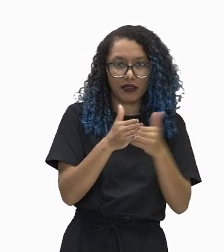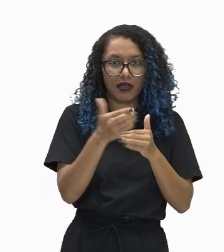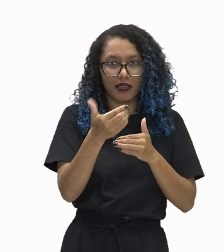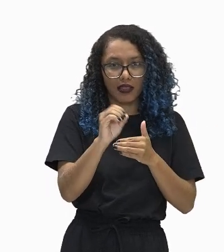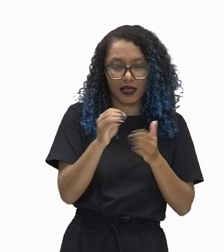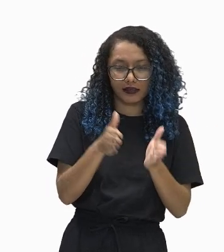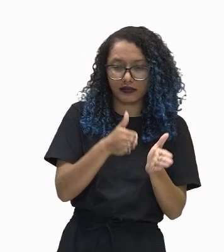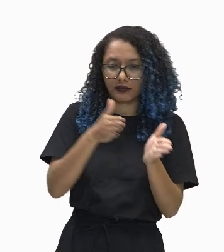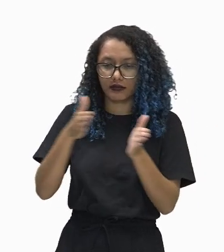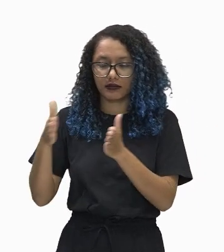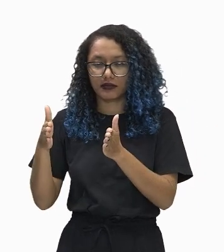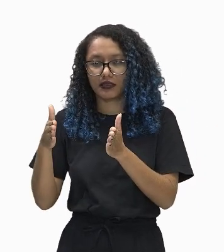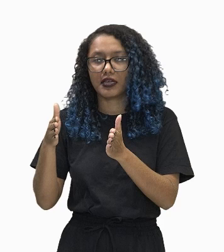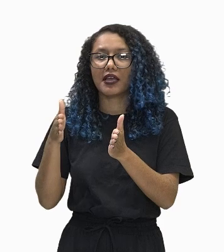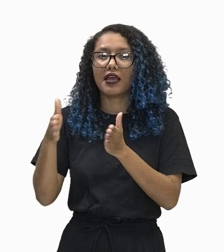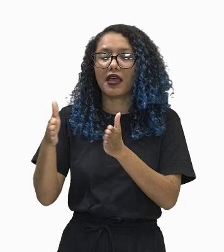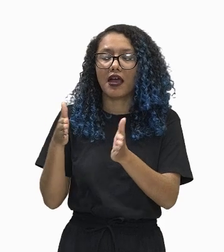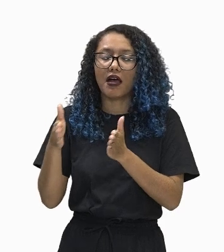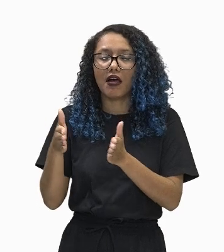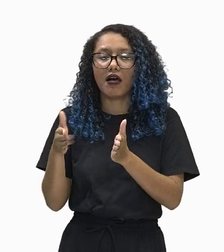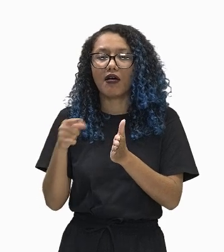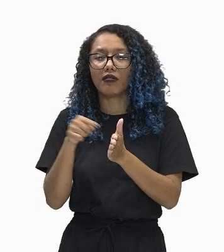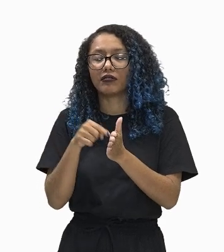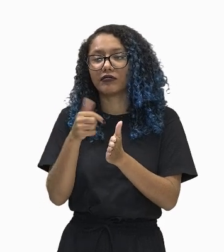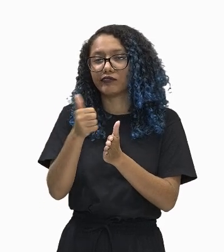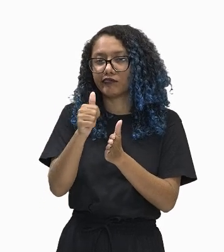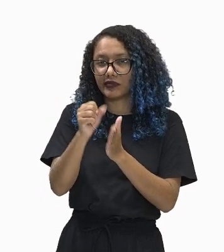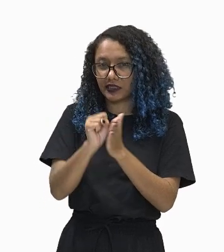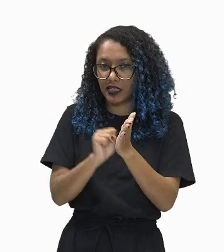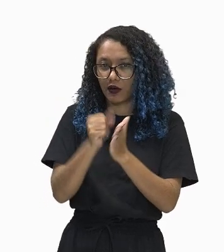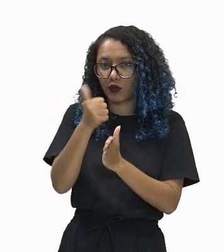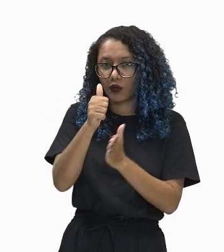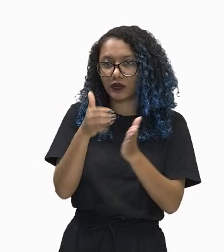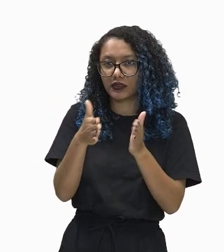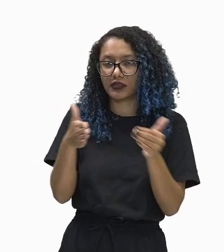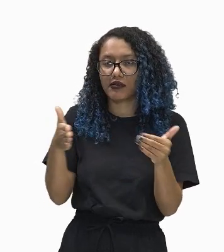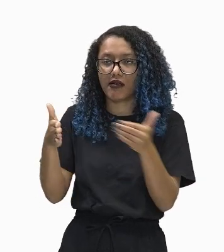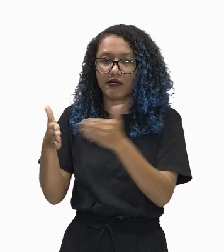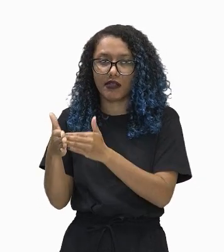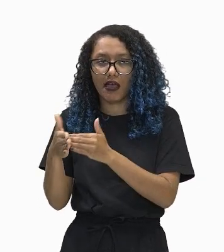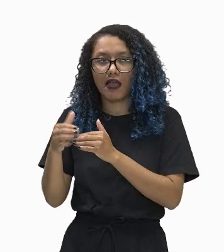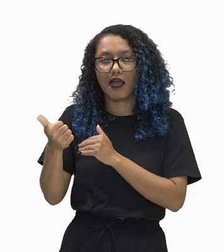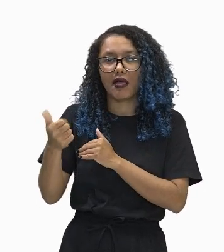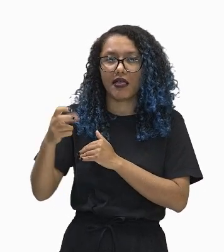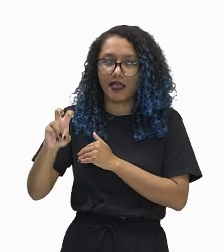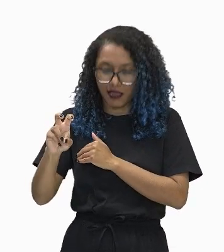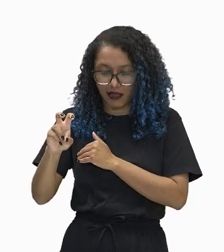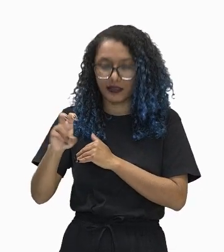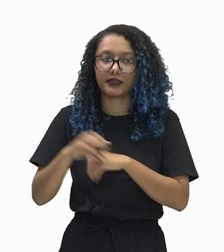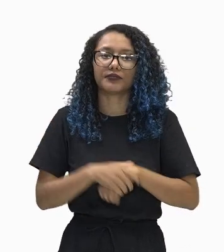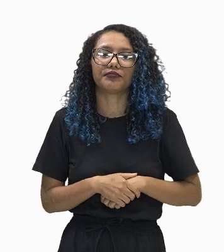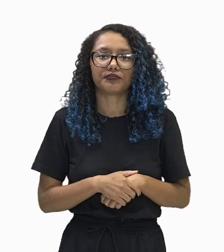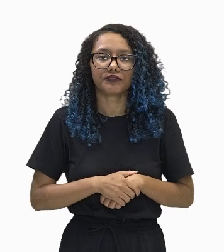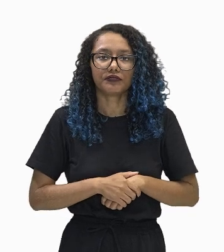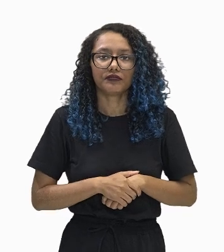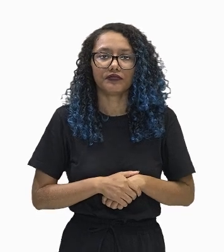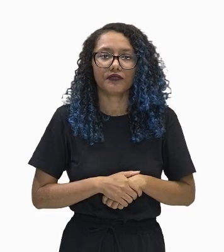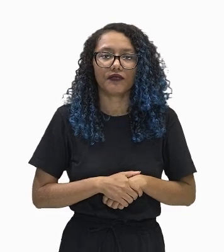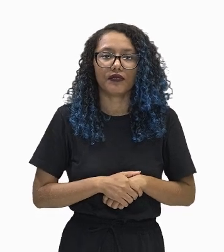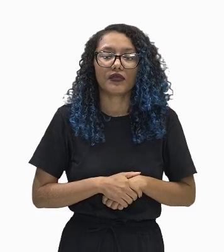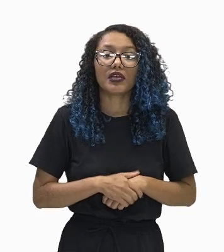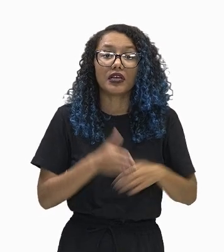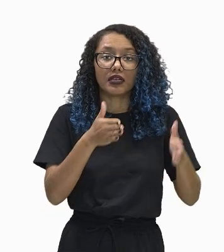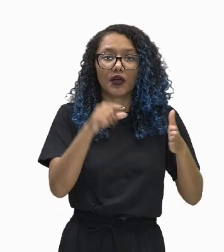Idade Média estendeu-se entre o século XI até o século XV. Na Alta Idade Média foram formados os